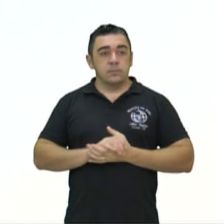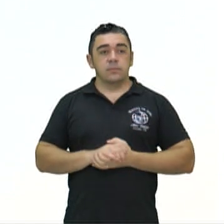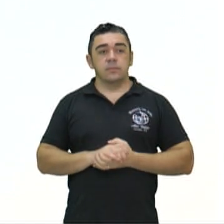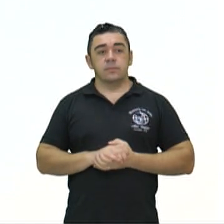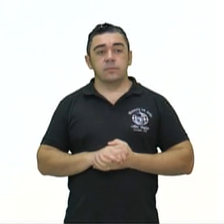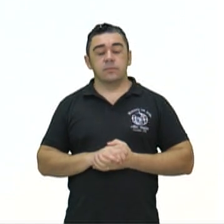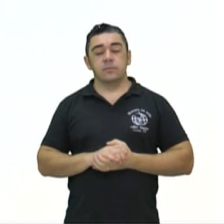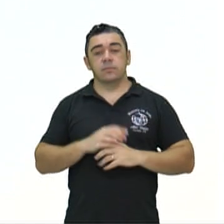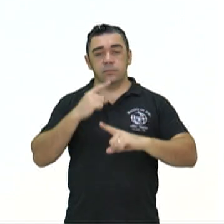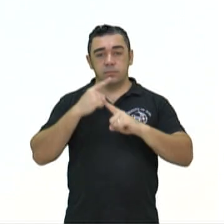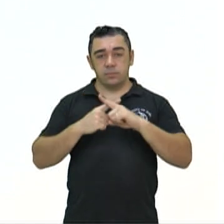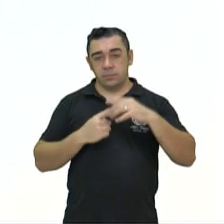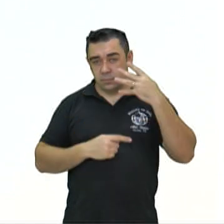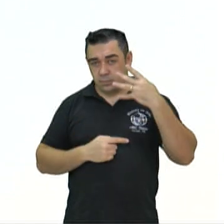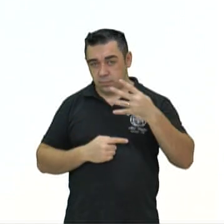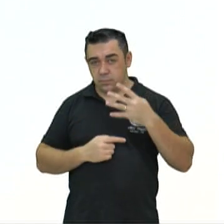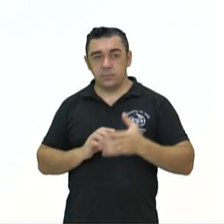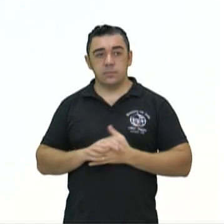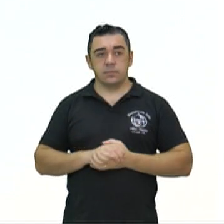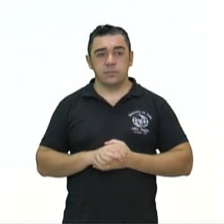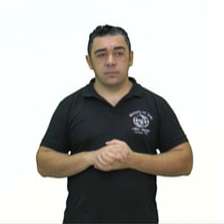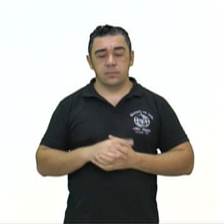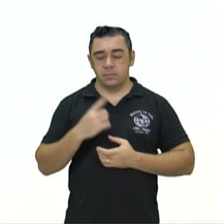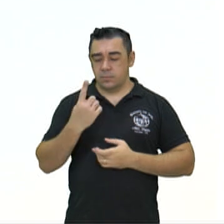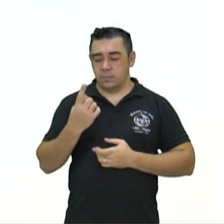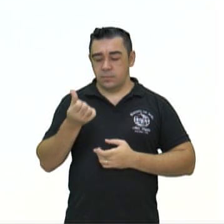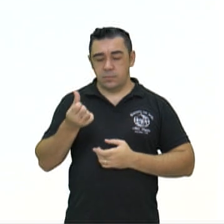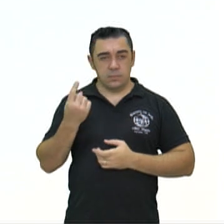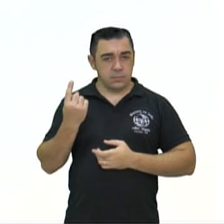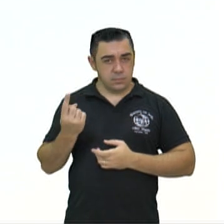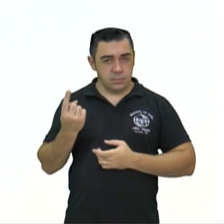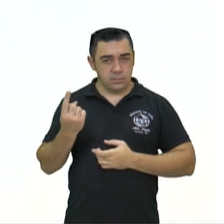4. Então, vai me resultar em